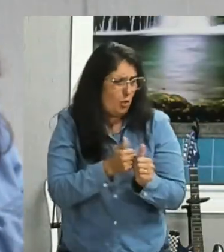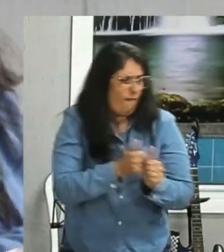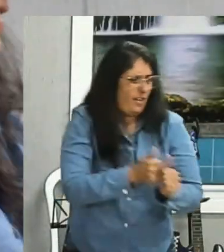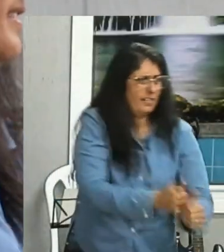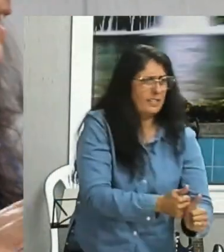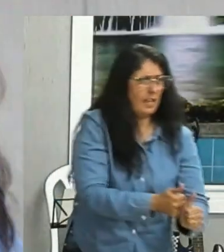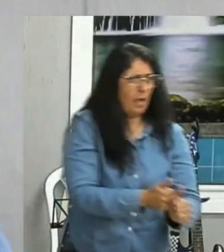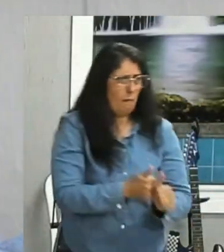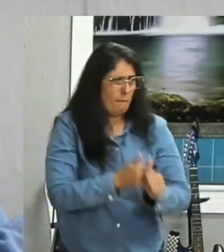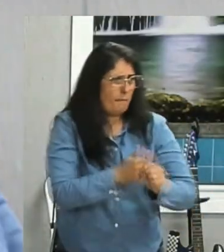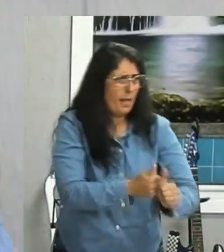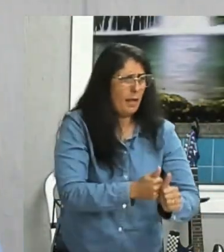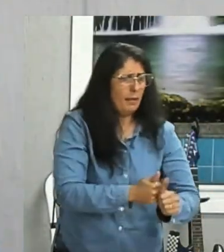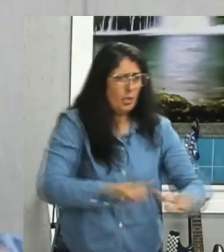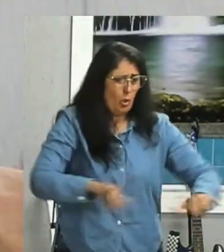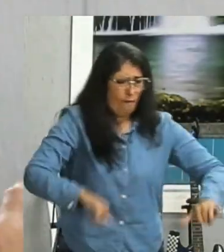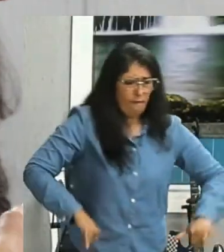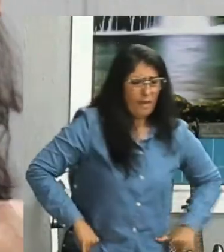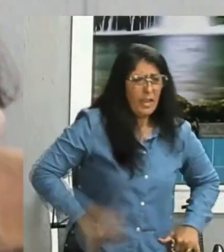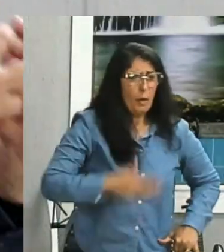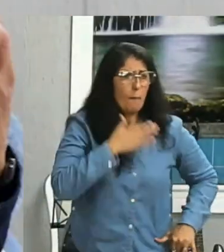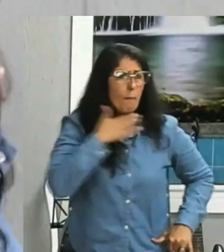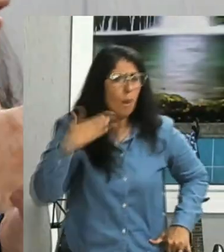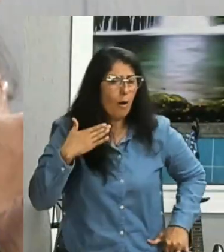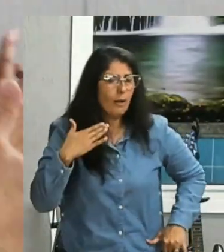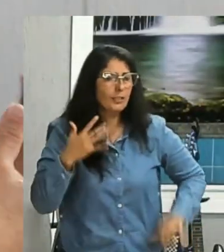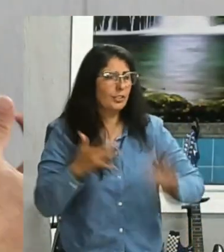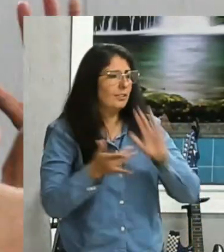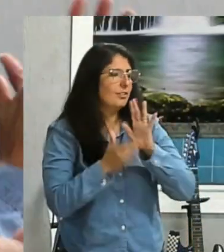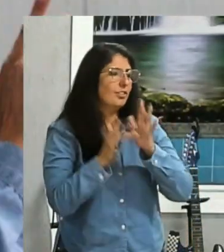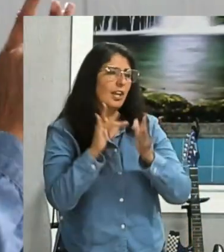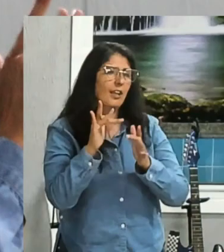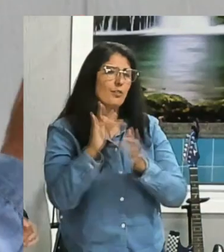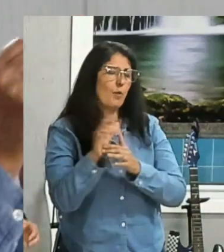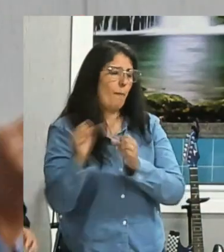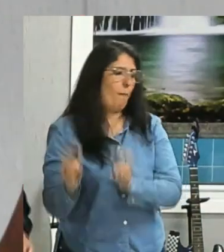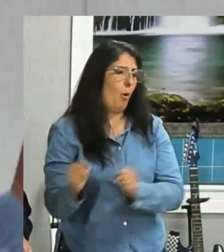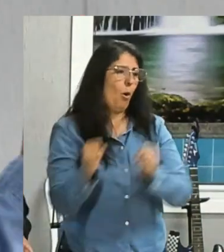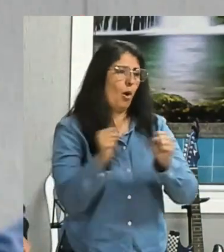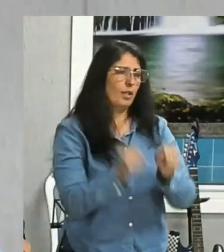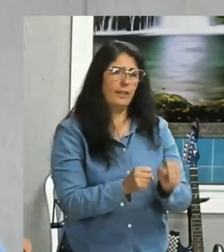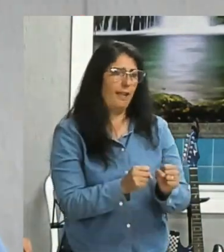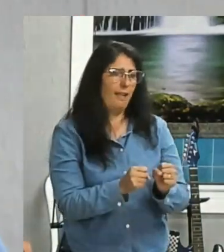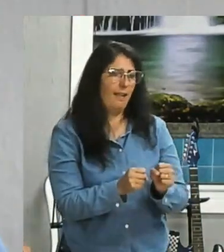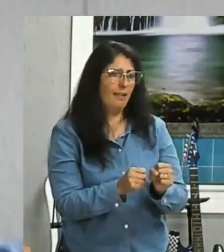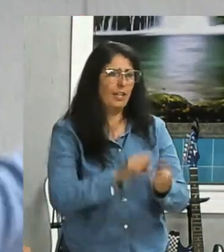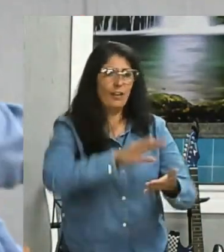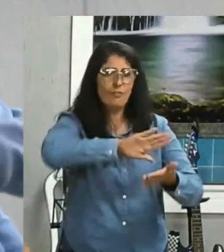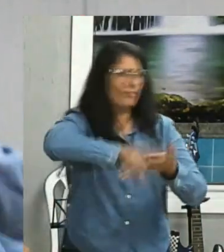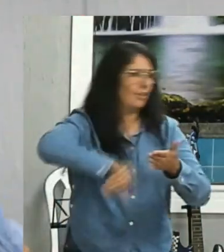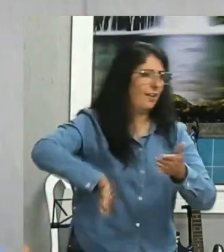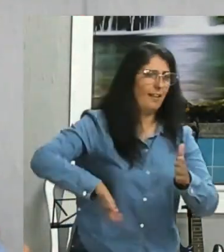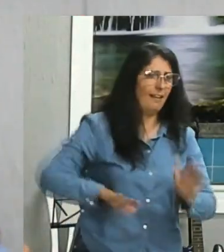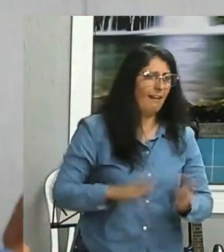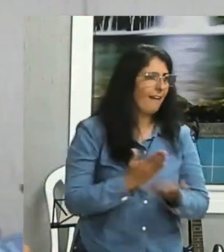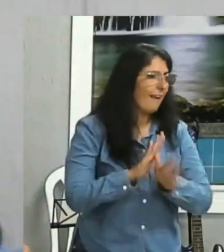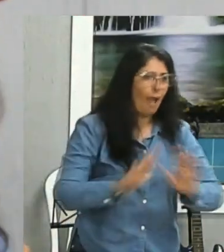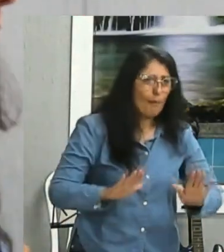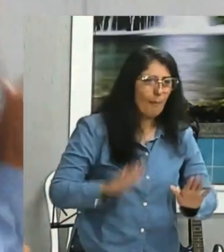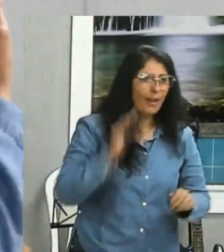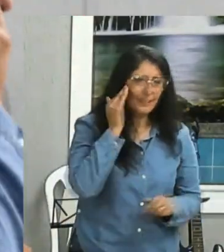morte. Esse texto, então, vai trazer fortemente a compreensão